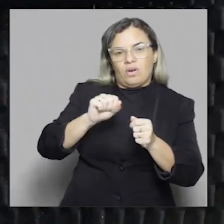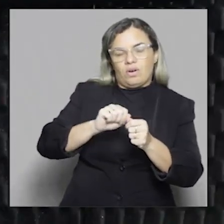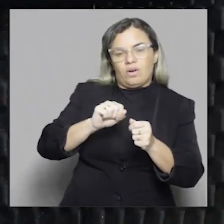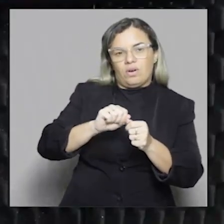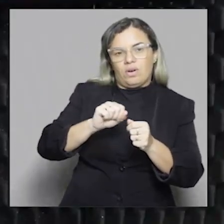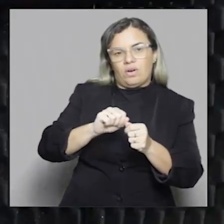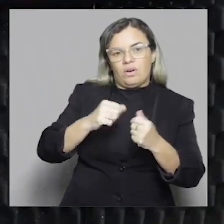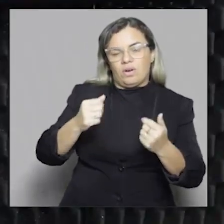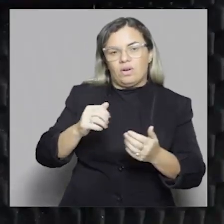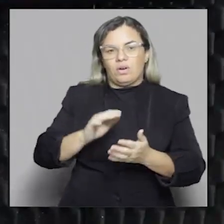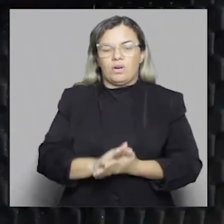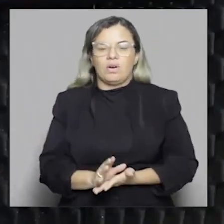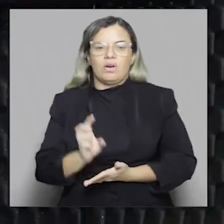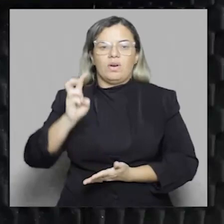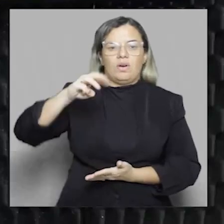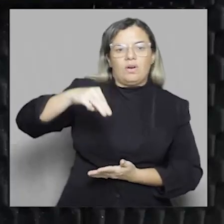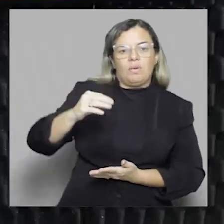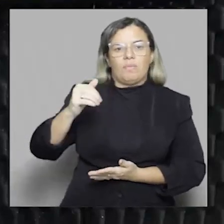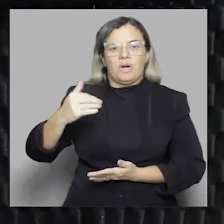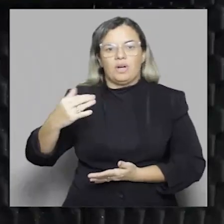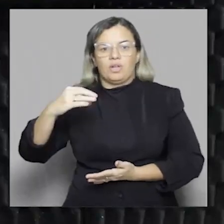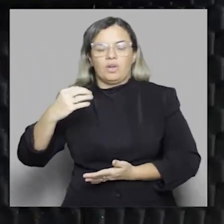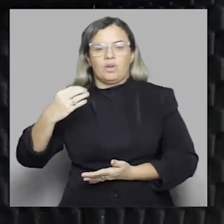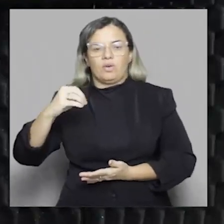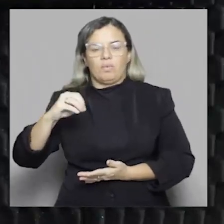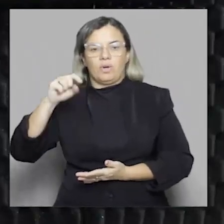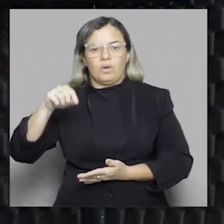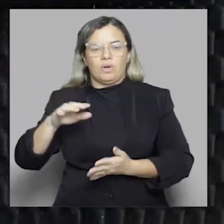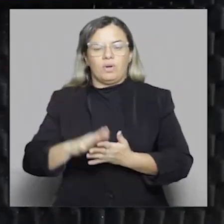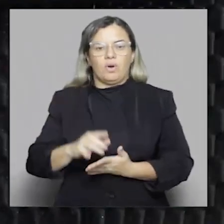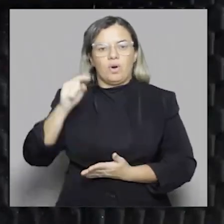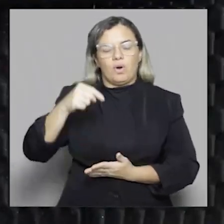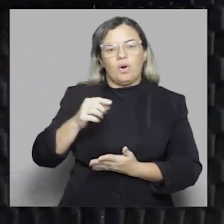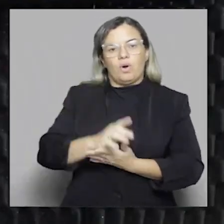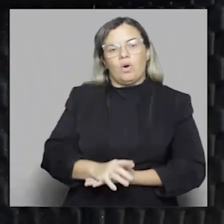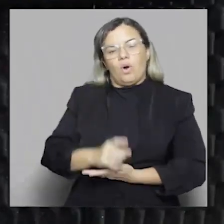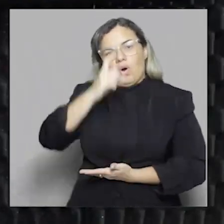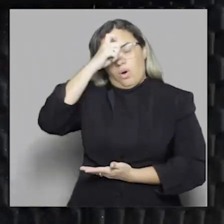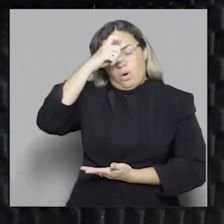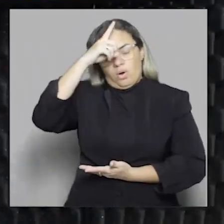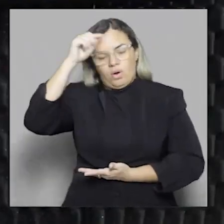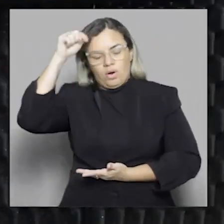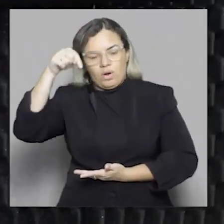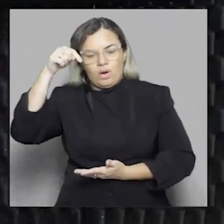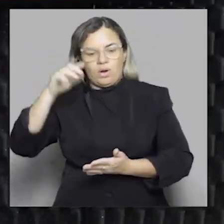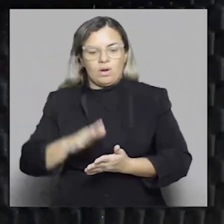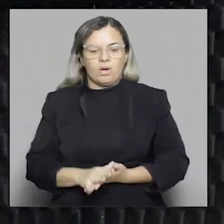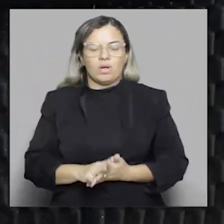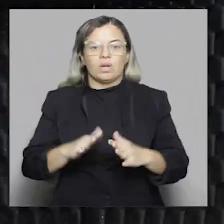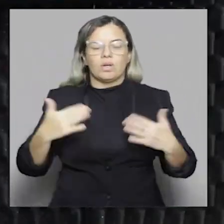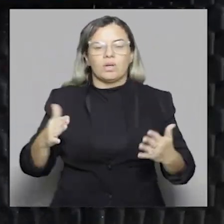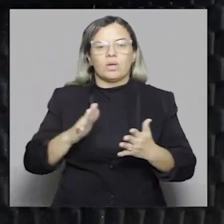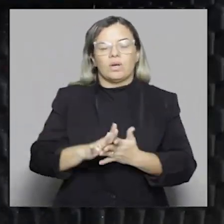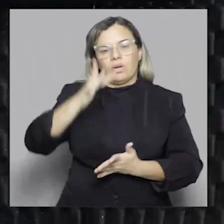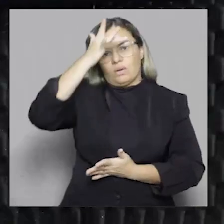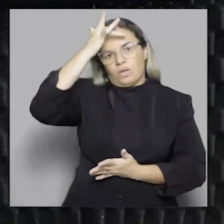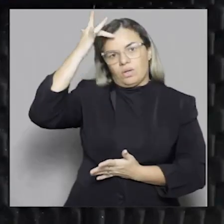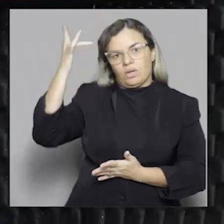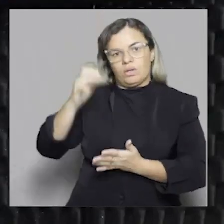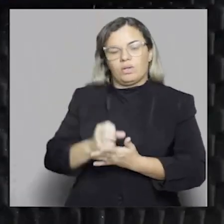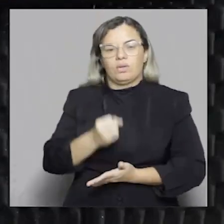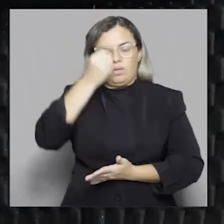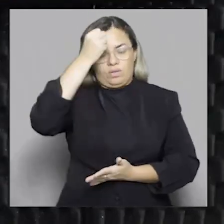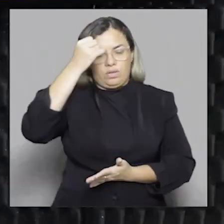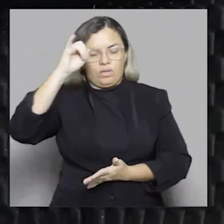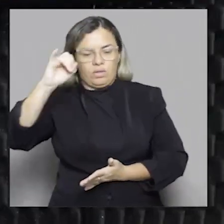se chamava de manicômio, que seria um hospital para tratamento de pessoas com problemas mentais. Ele costumava desfiar